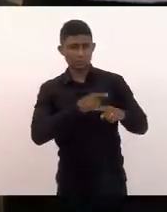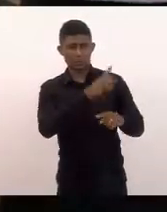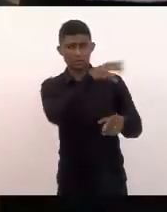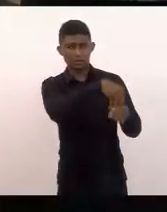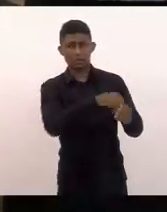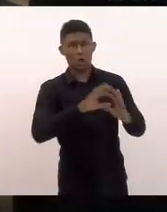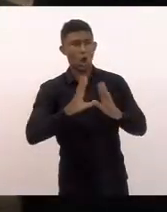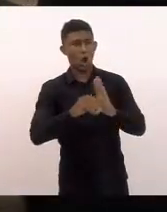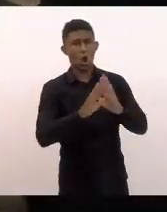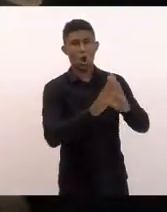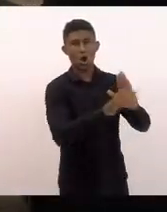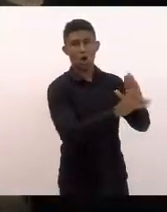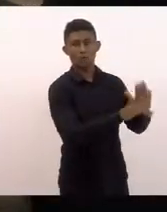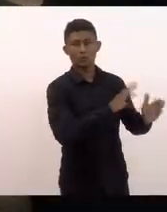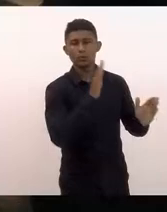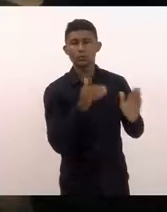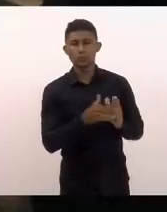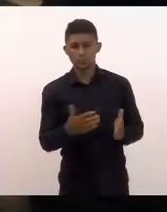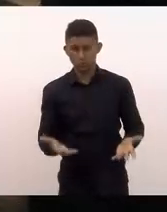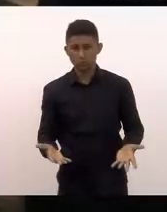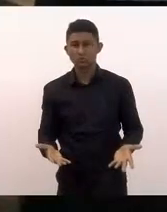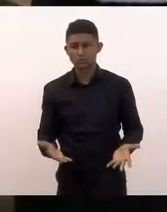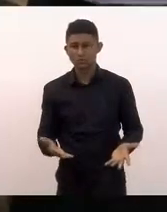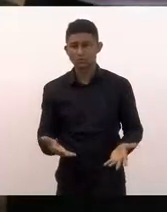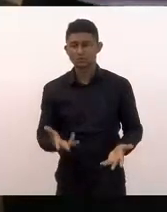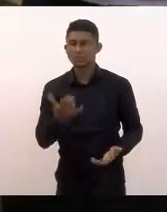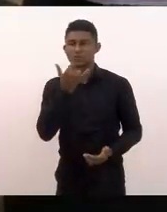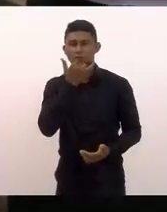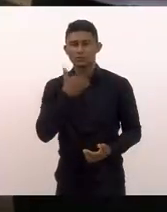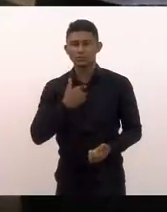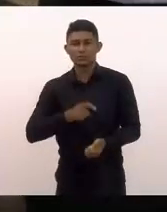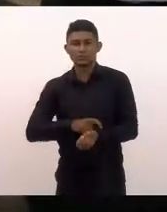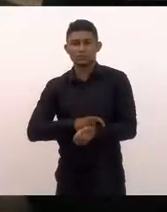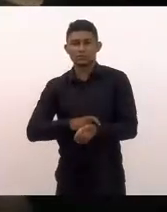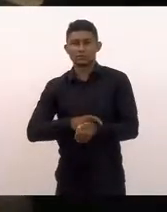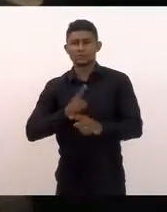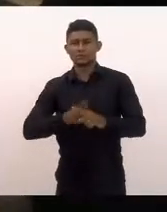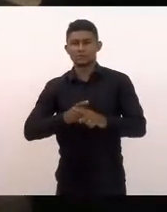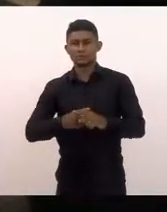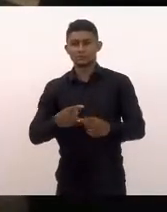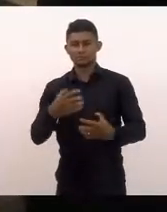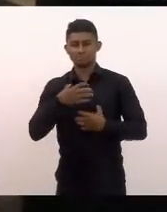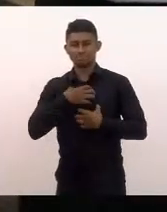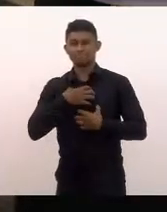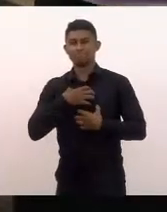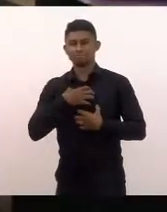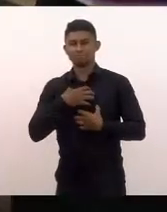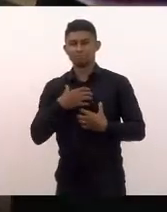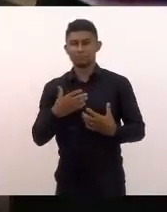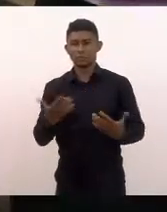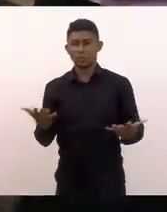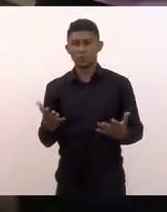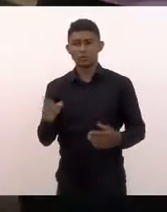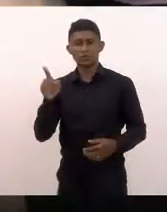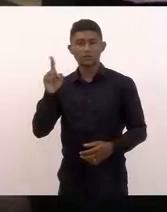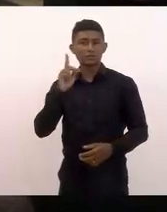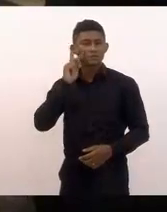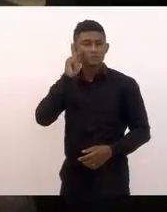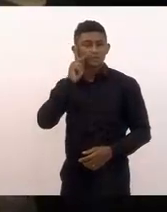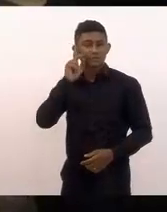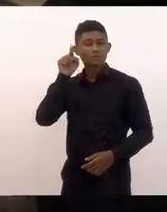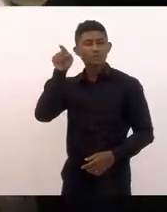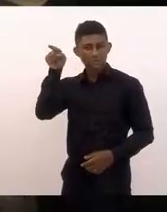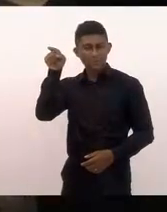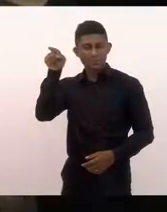concluir, por favor. Desculpa a minha indignação. É porque aqui corre o sangue azul. Meu irmão, que hoje está vereador, é policial militar